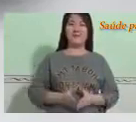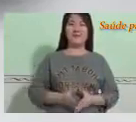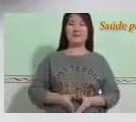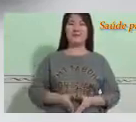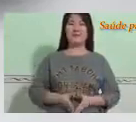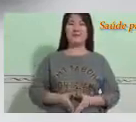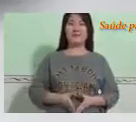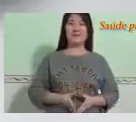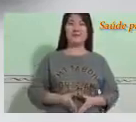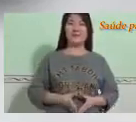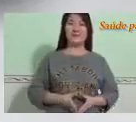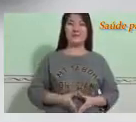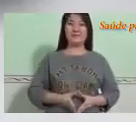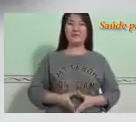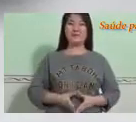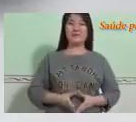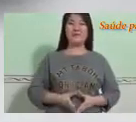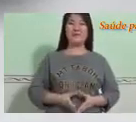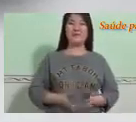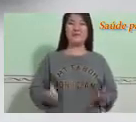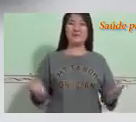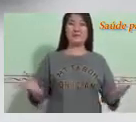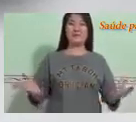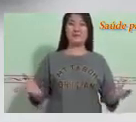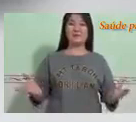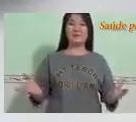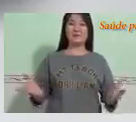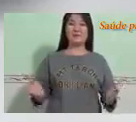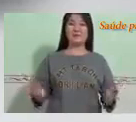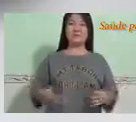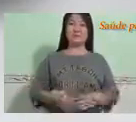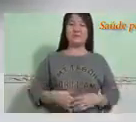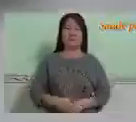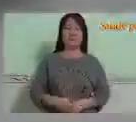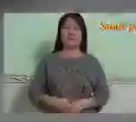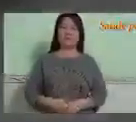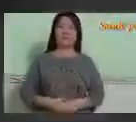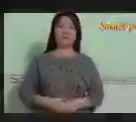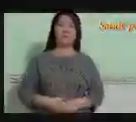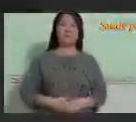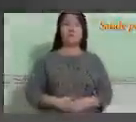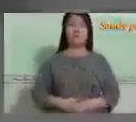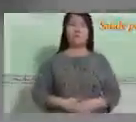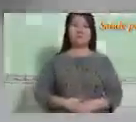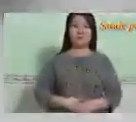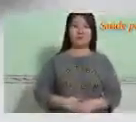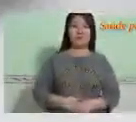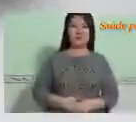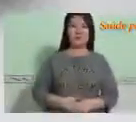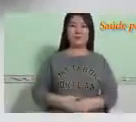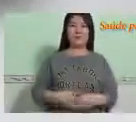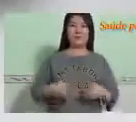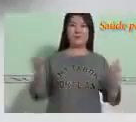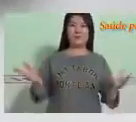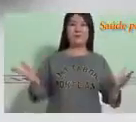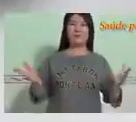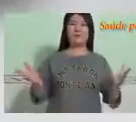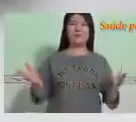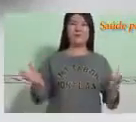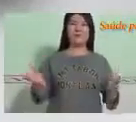No hospital, para verificar a gravidade da infecção, é normalmente realizada a coleta de material da